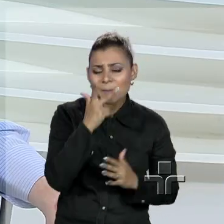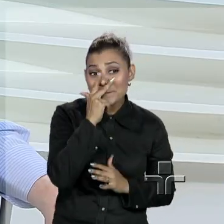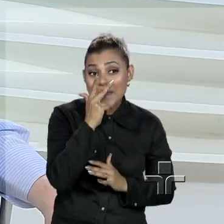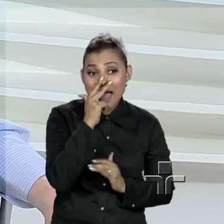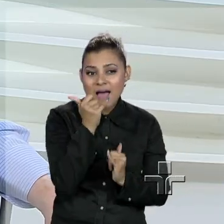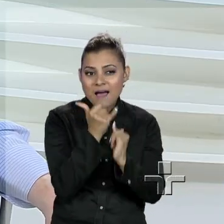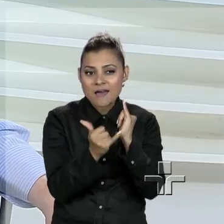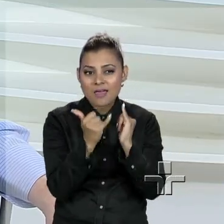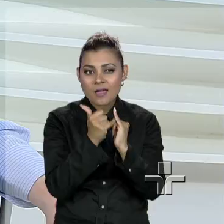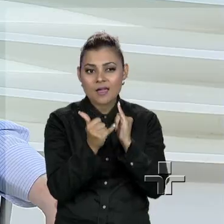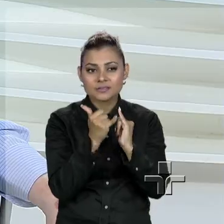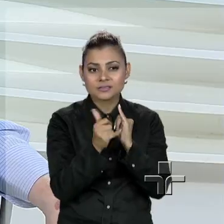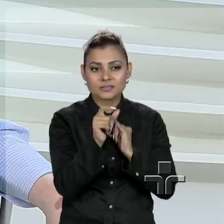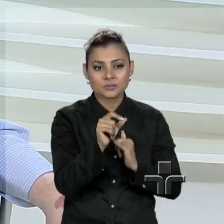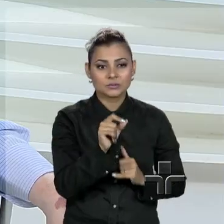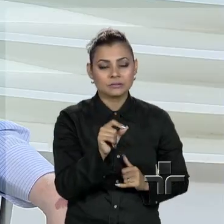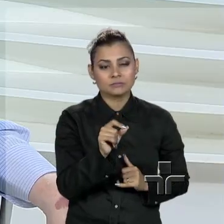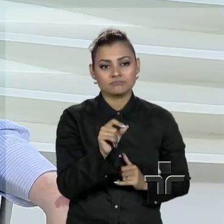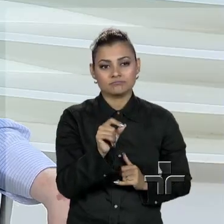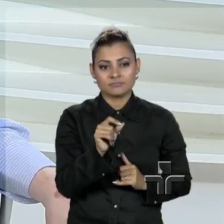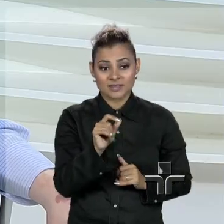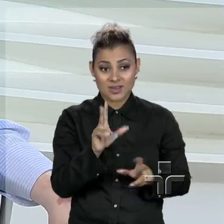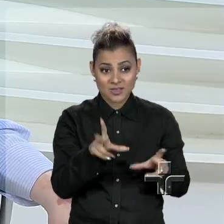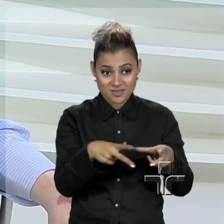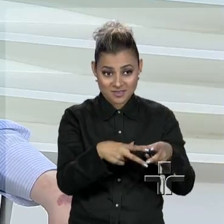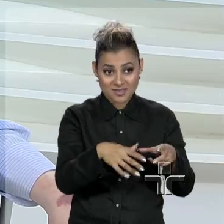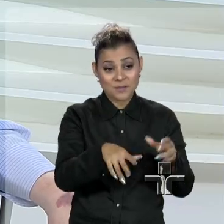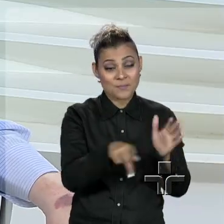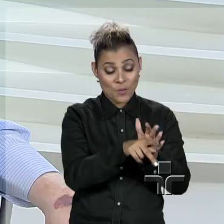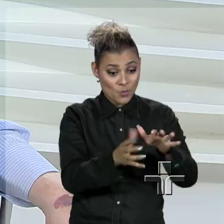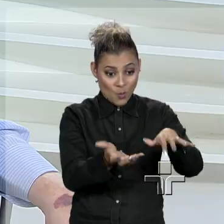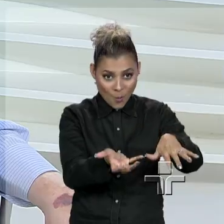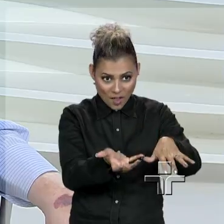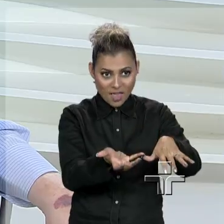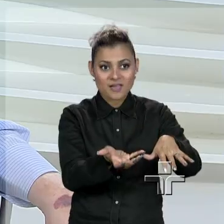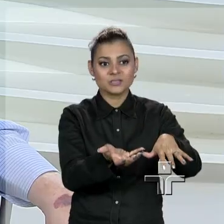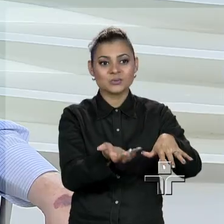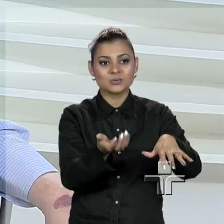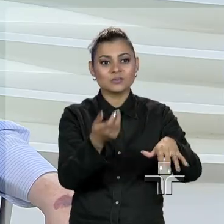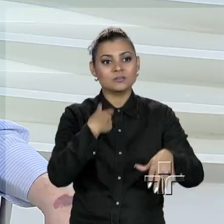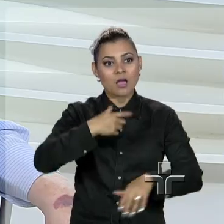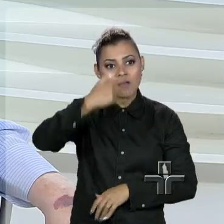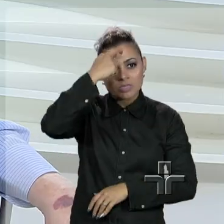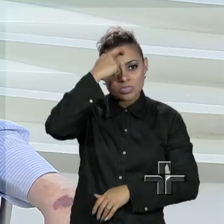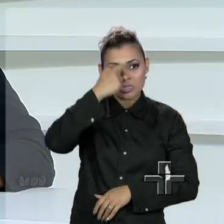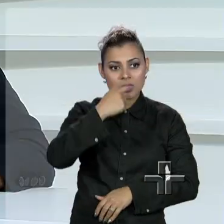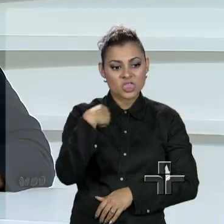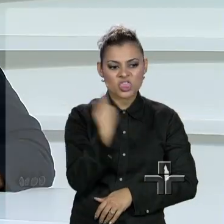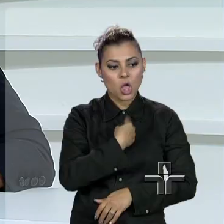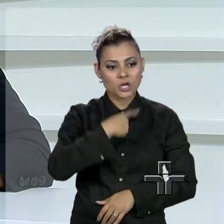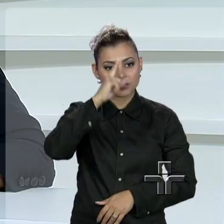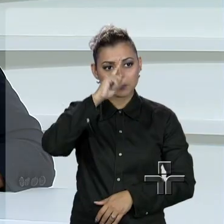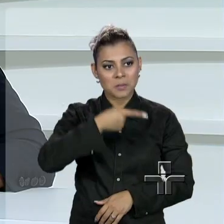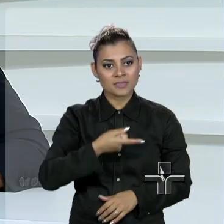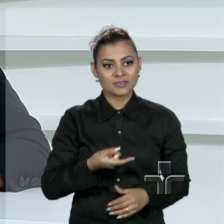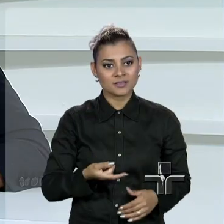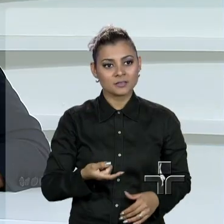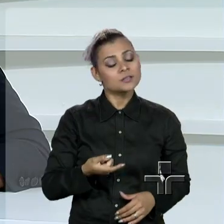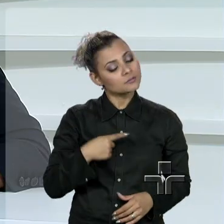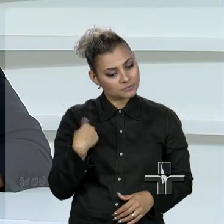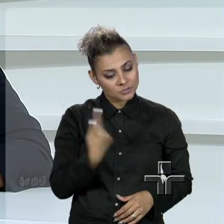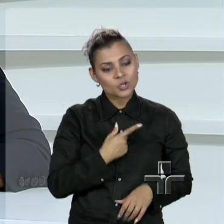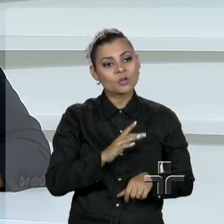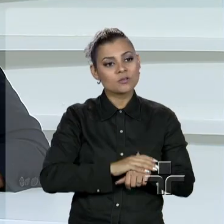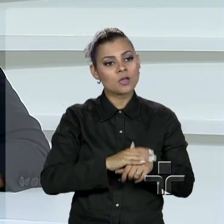aparentemente, o Congresso tomou consciência de que o poder está lá e de que ele vai enfrentar